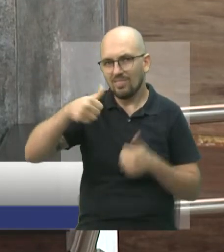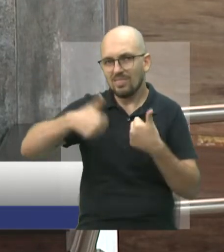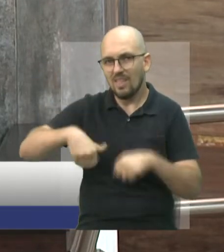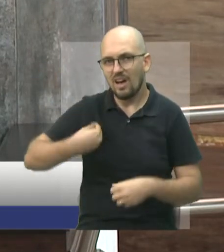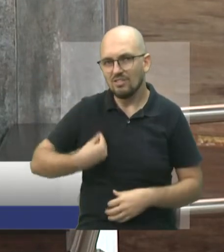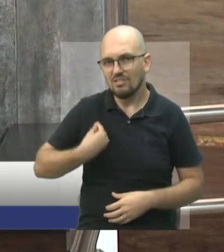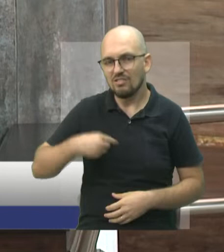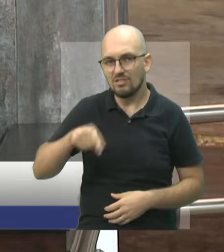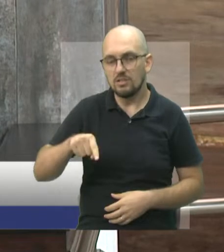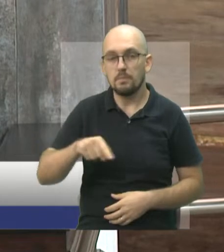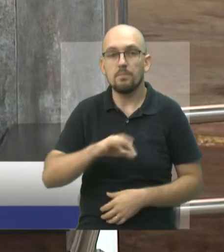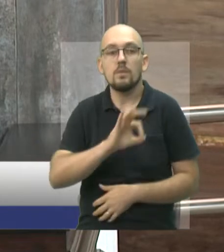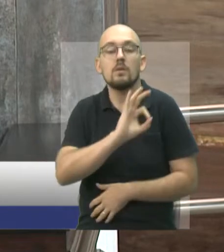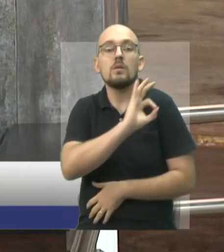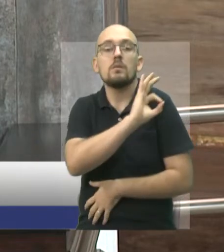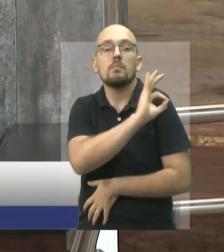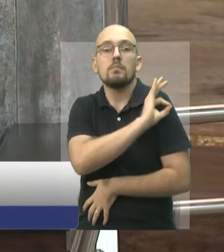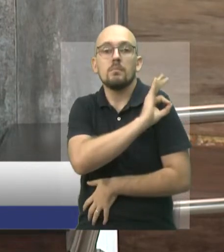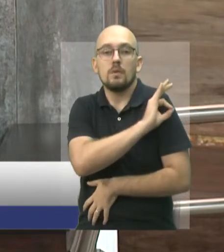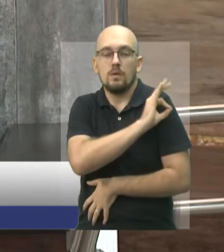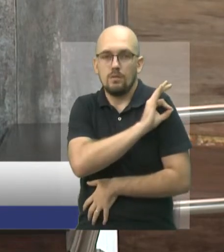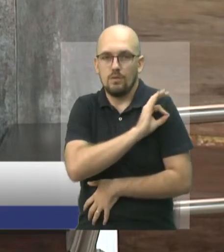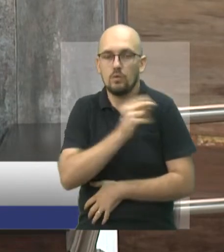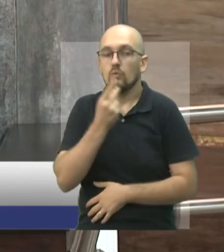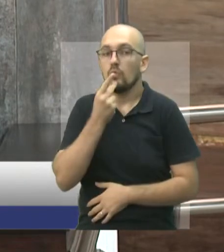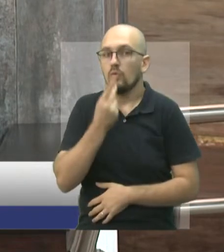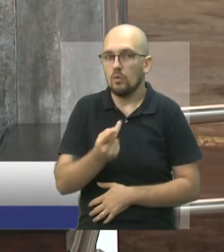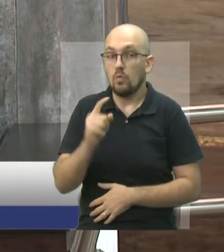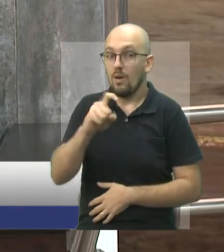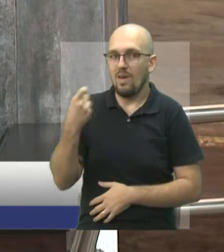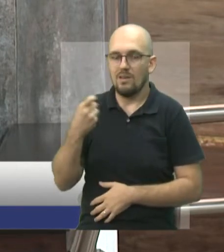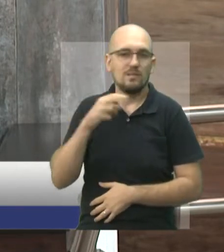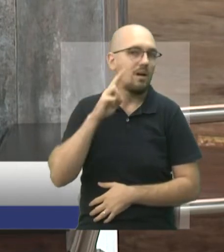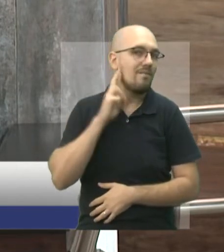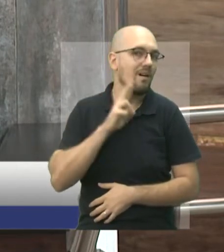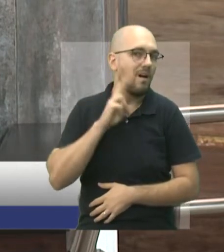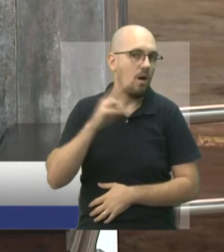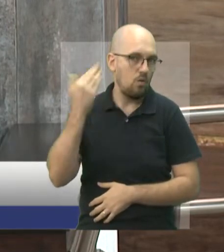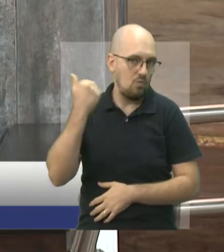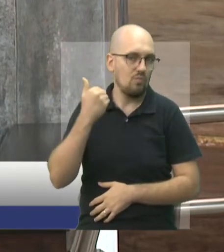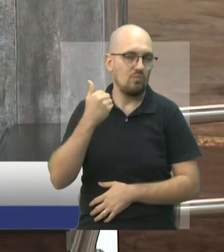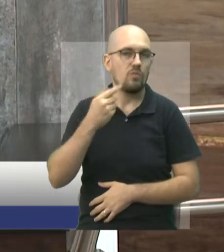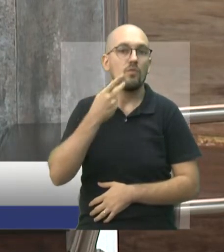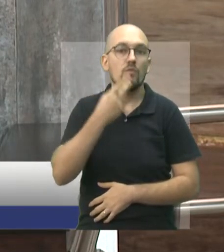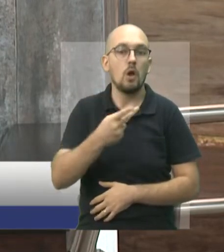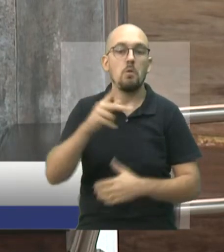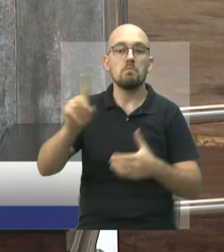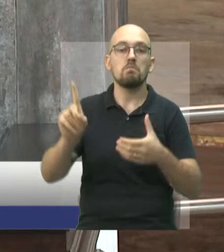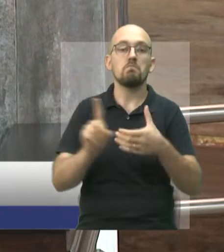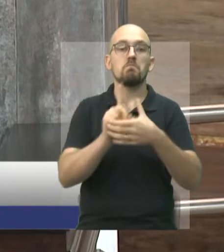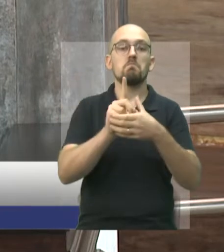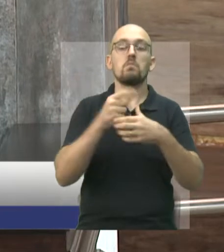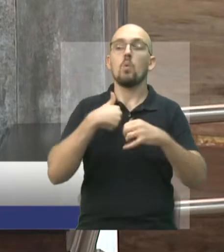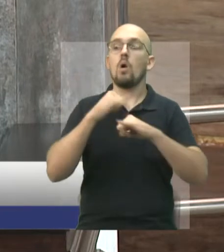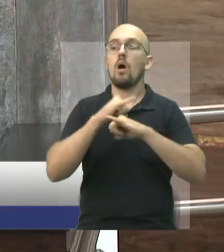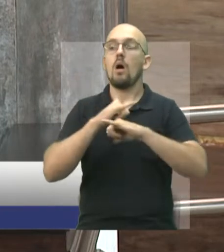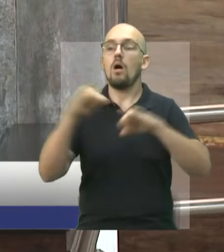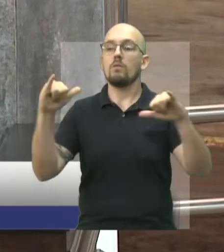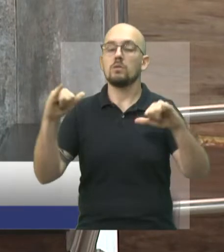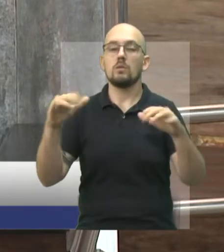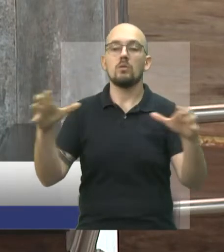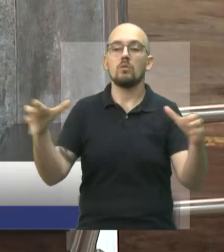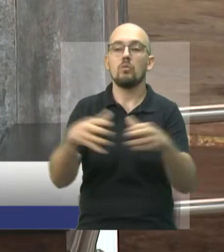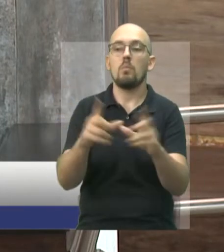prefeito fez a seguinte colocação, o ex-prefeito Rafael Agostini. Quero avisar a oposição para não bater em